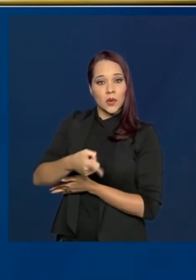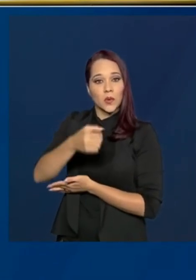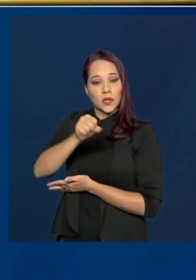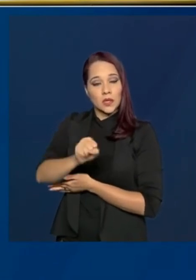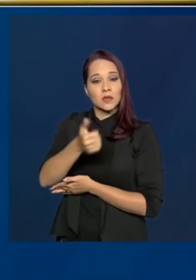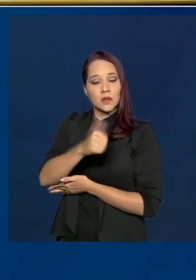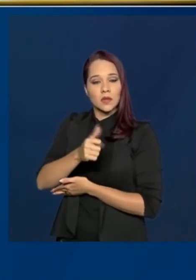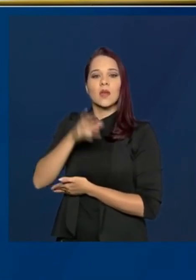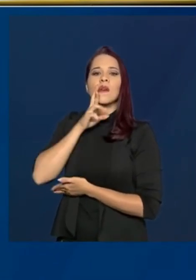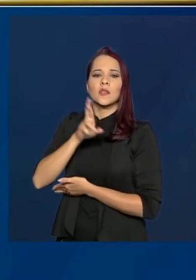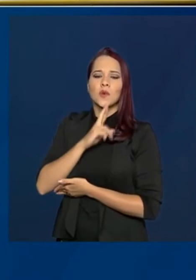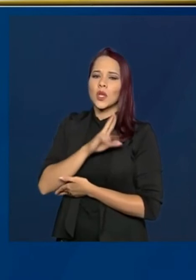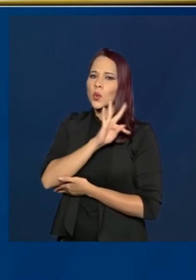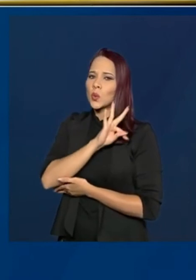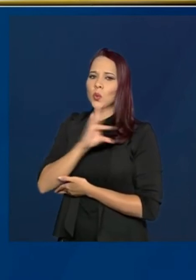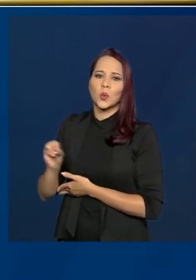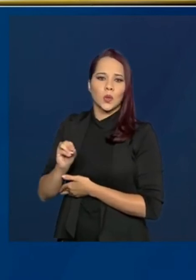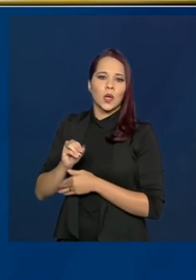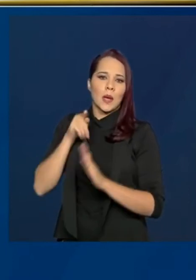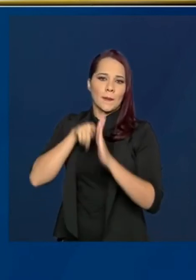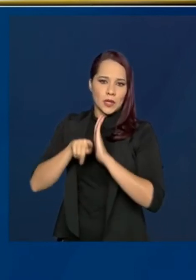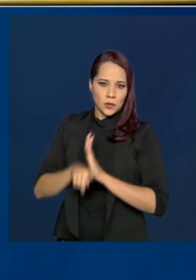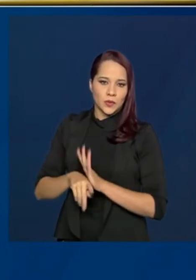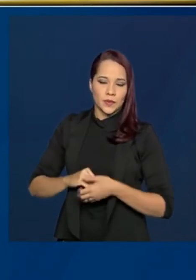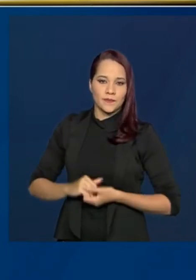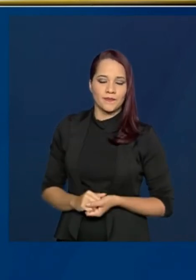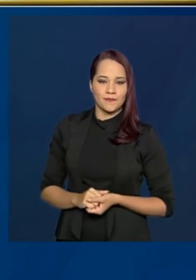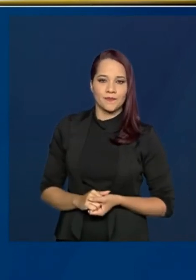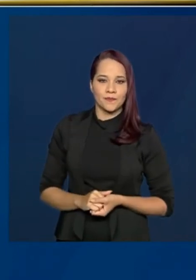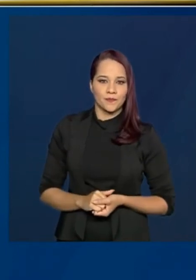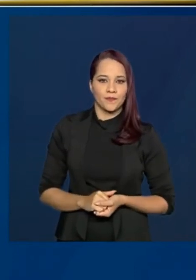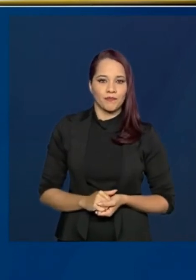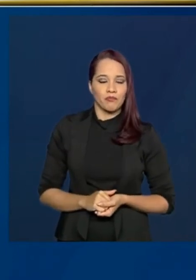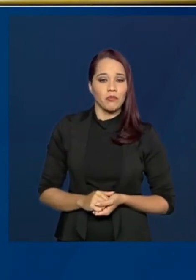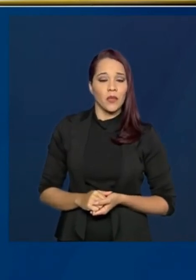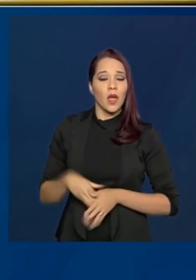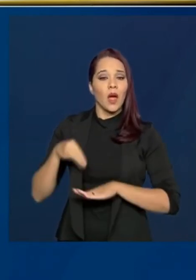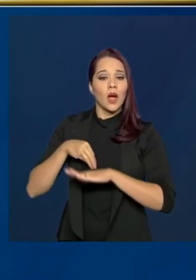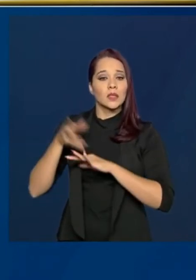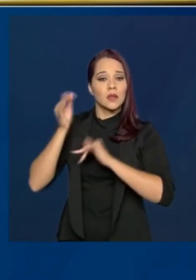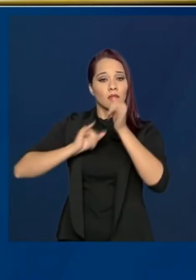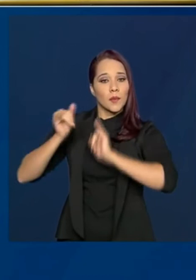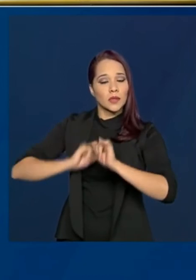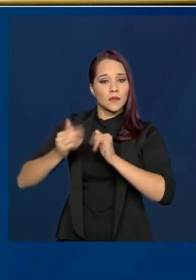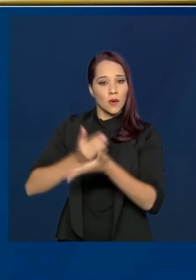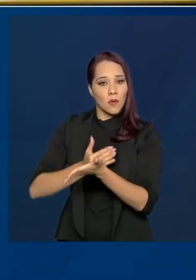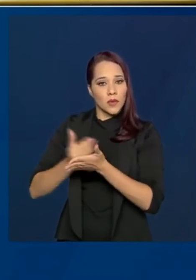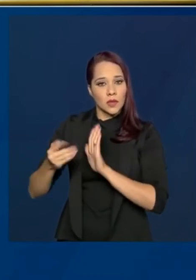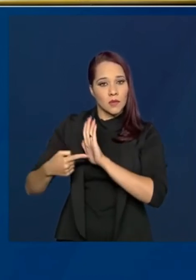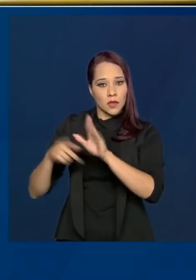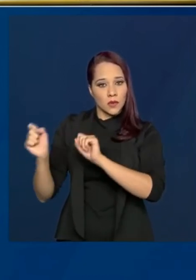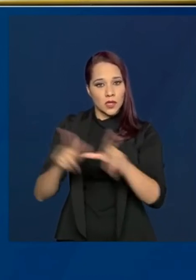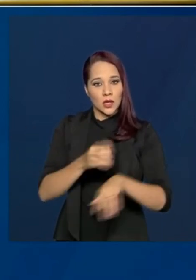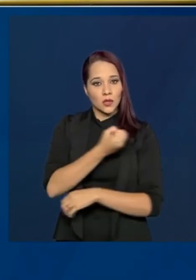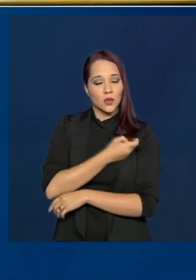185.811 responderam 100% das perguntas da pesquisa. As informações vão começar a aparecer a partir do slide